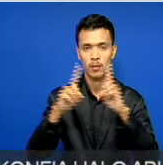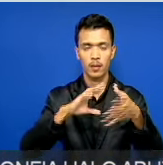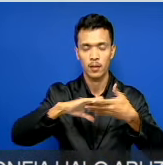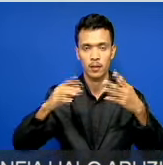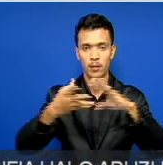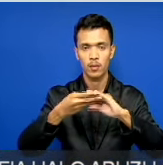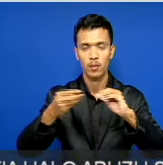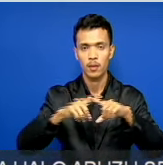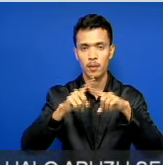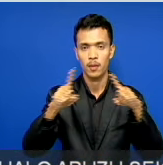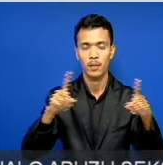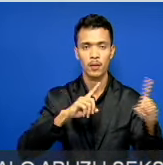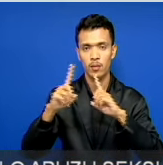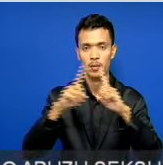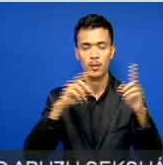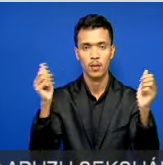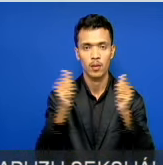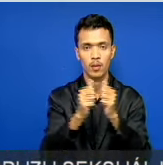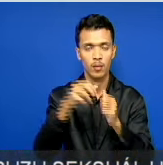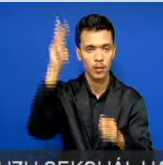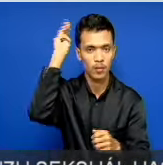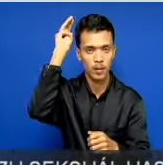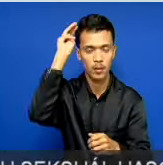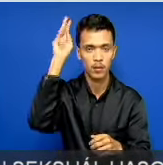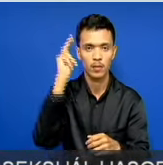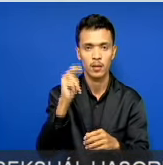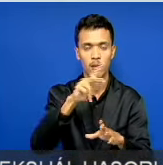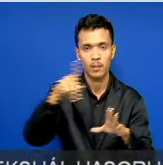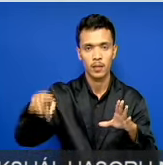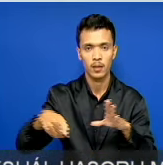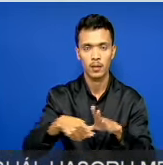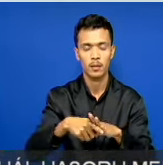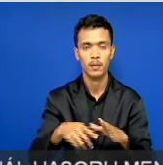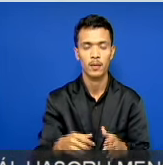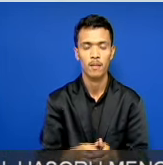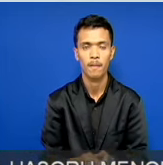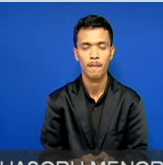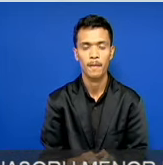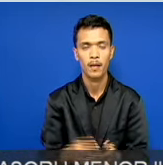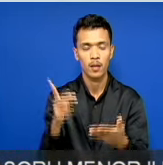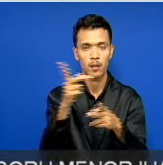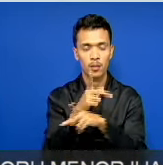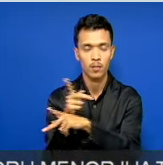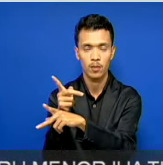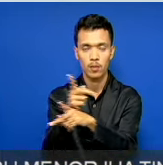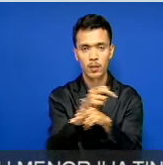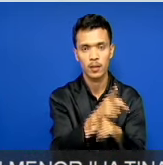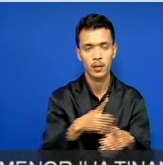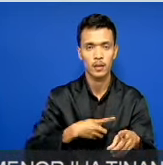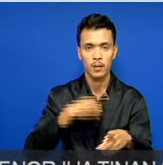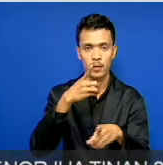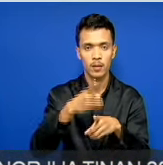o ministro minha presença, né? Está colhia o compromisso do Estado de Timor-Leste, né? A tu protege